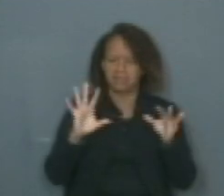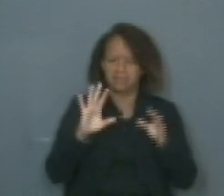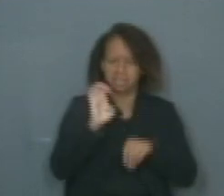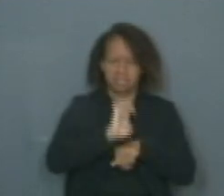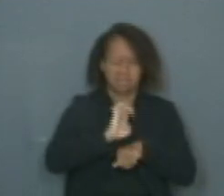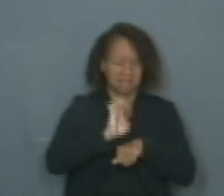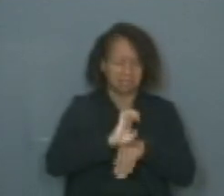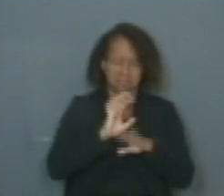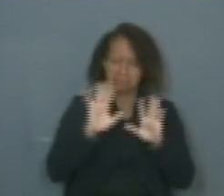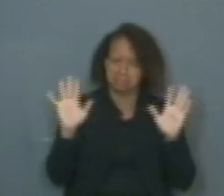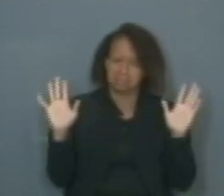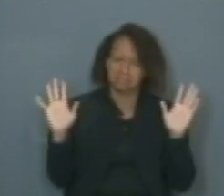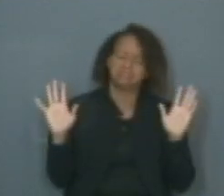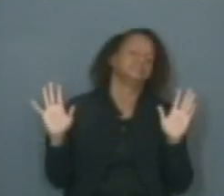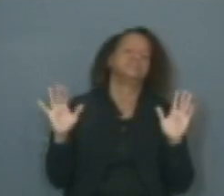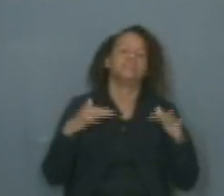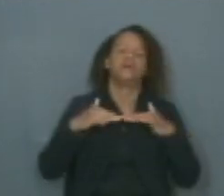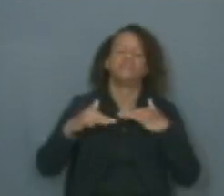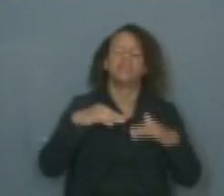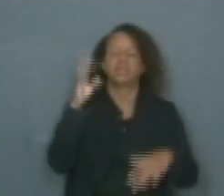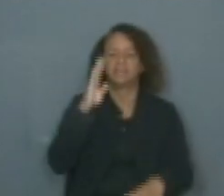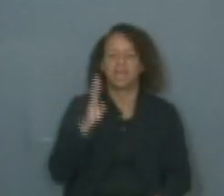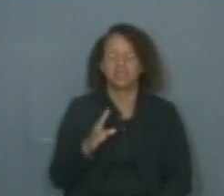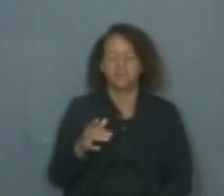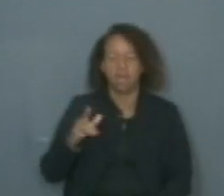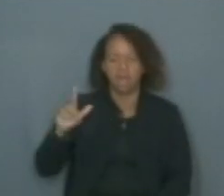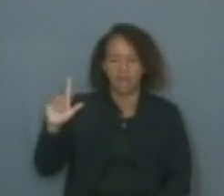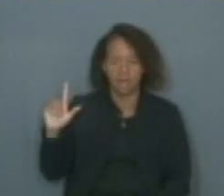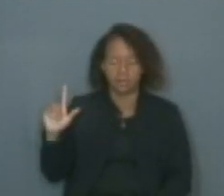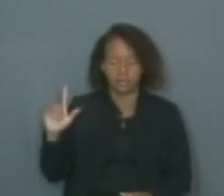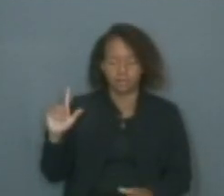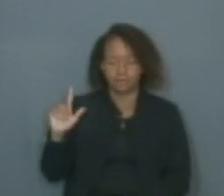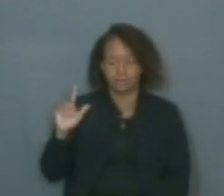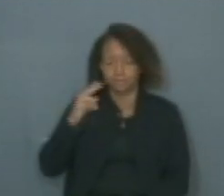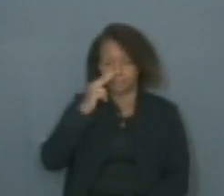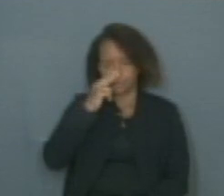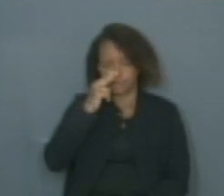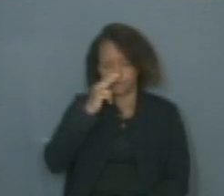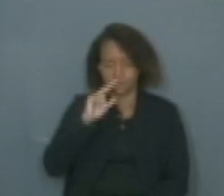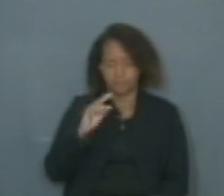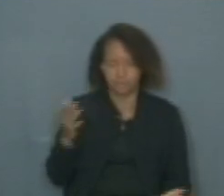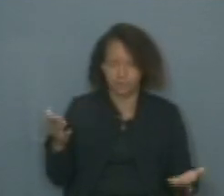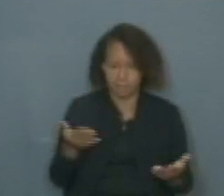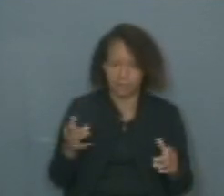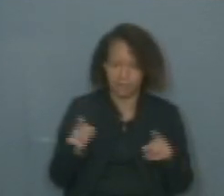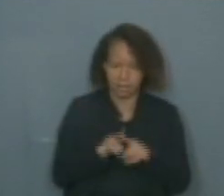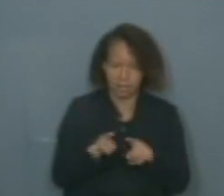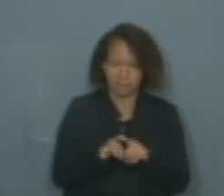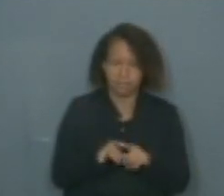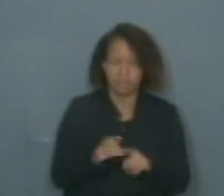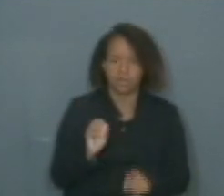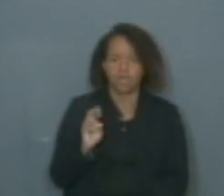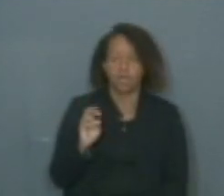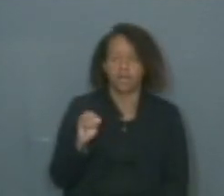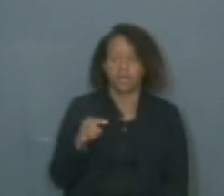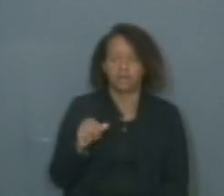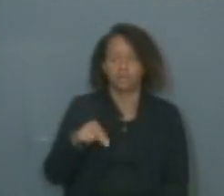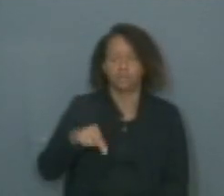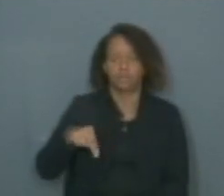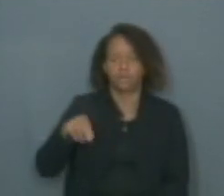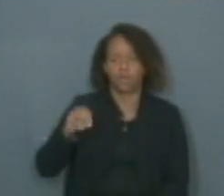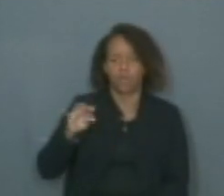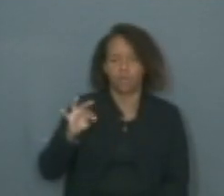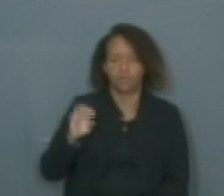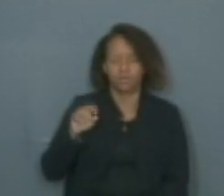nem é laicidade, como eu mostrei, o Movimento Brasil Anticristão. Registrar também aqui, Coreia do Norte.